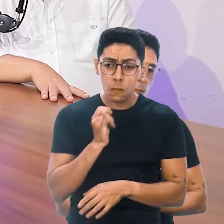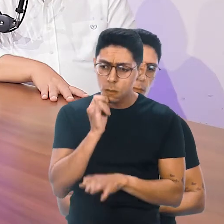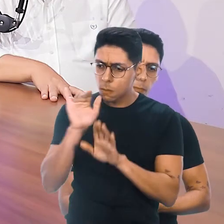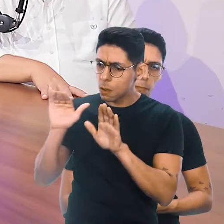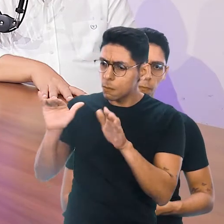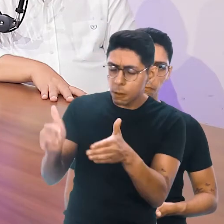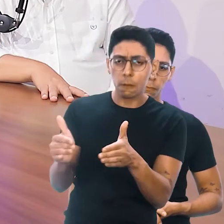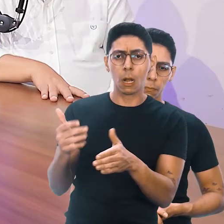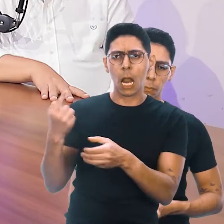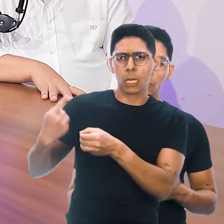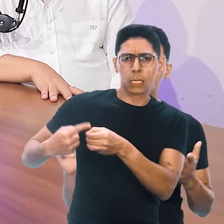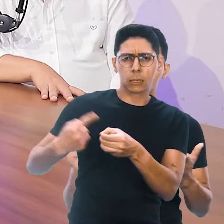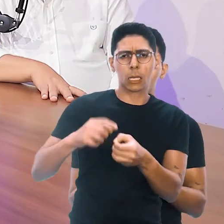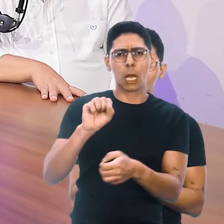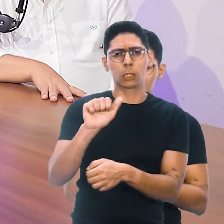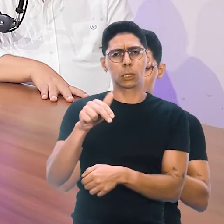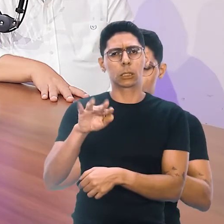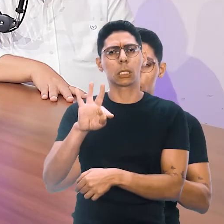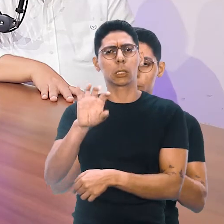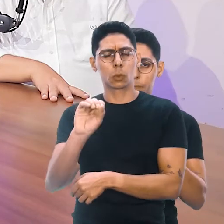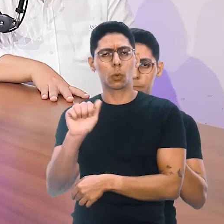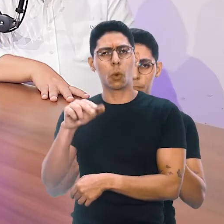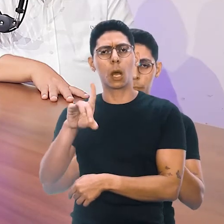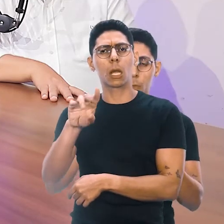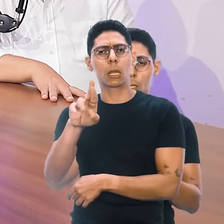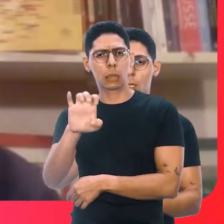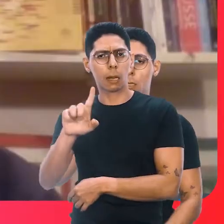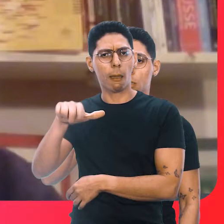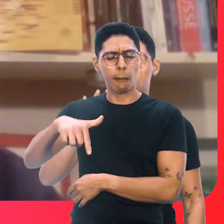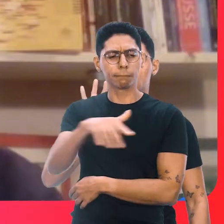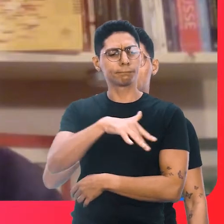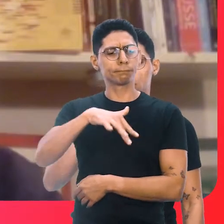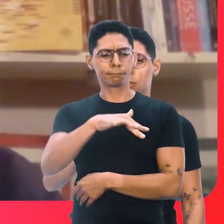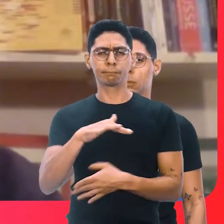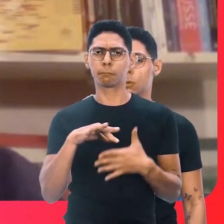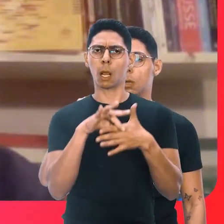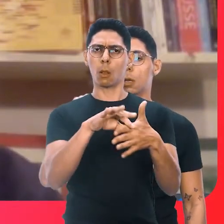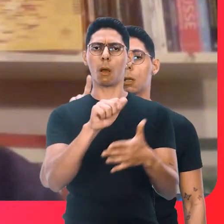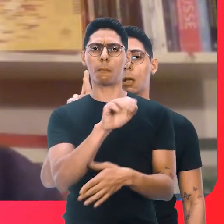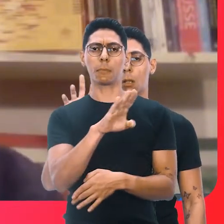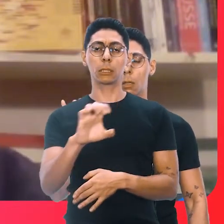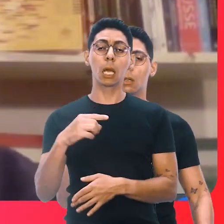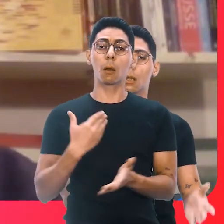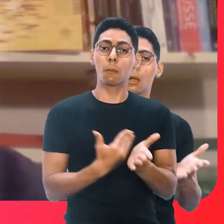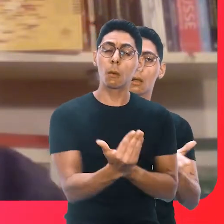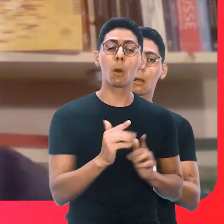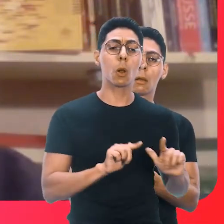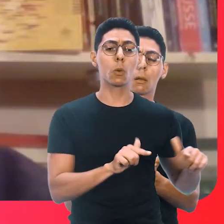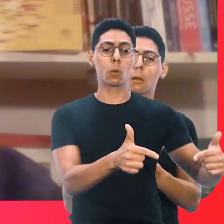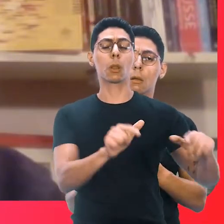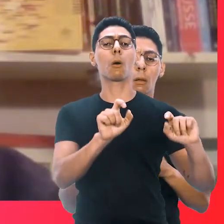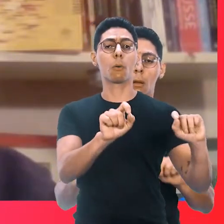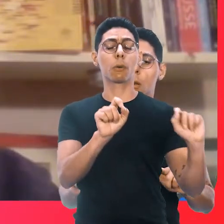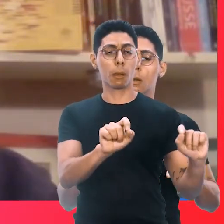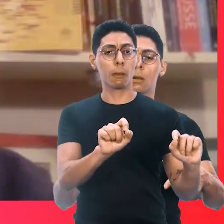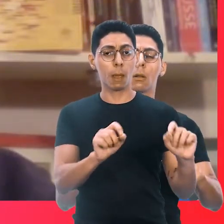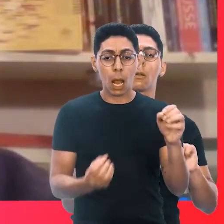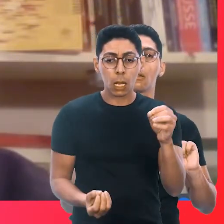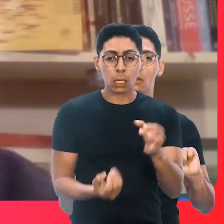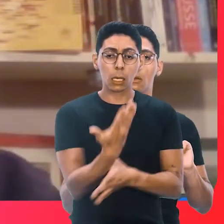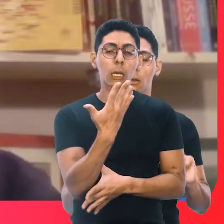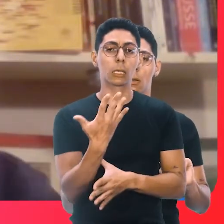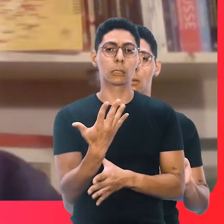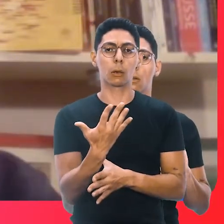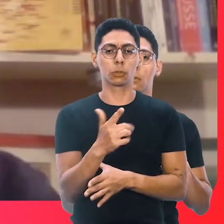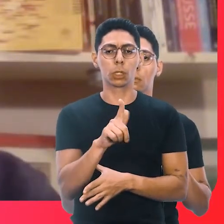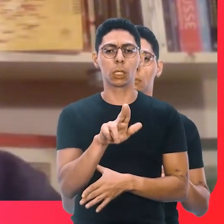foi na cidade de Santo André, né, que é o A do ABC, nós começamos a lutar pela implantação de